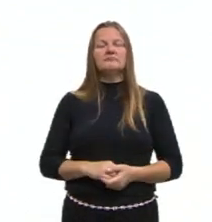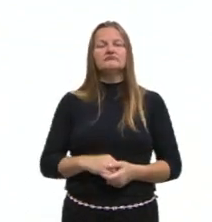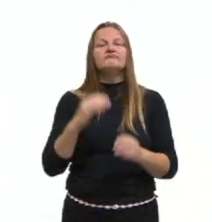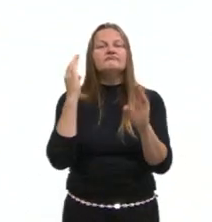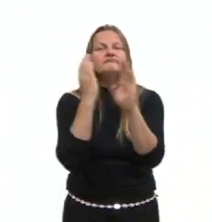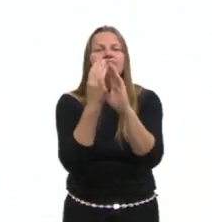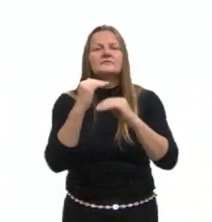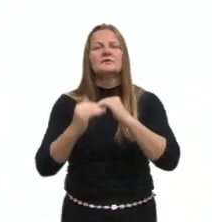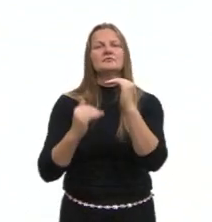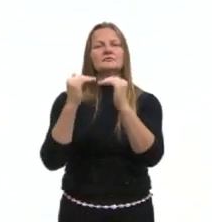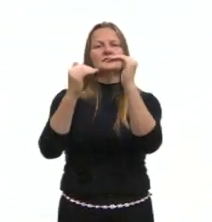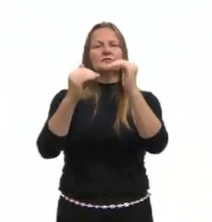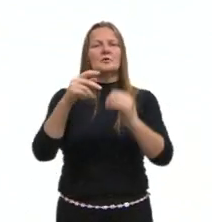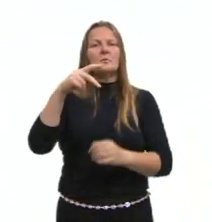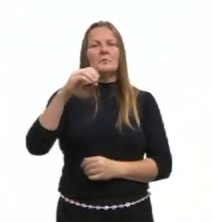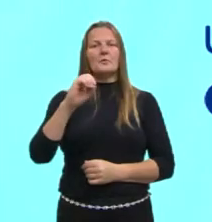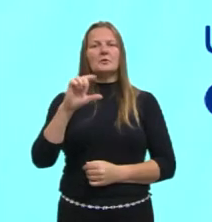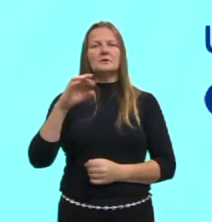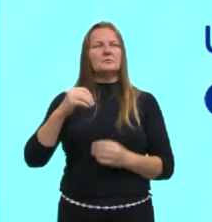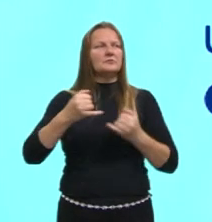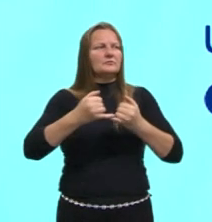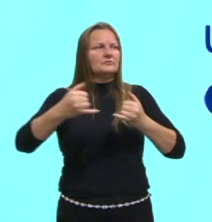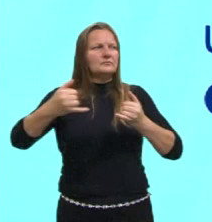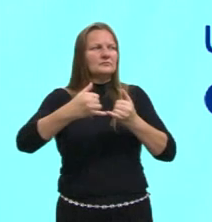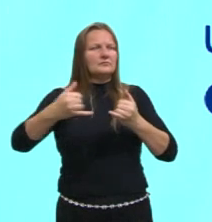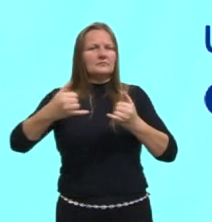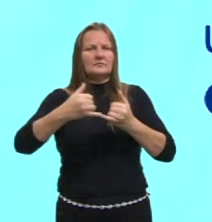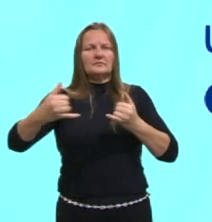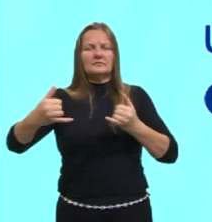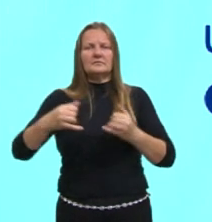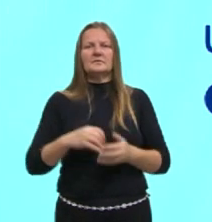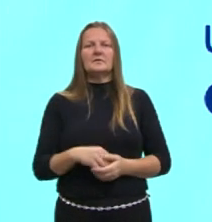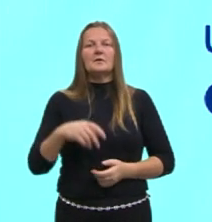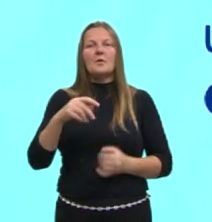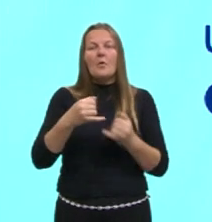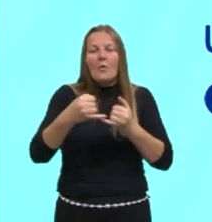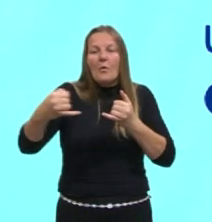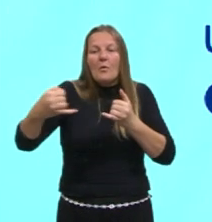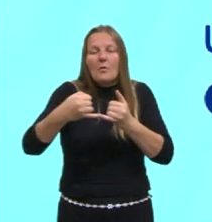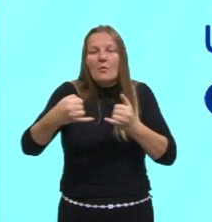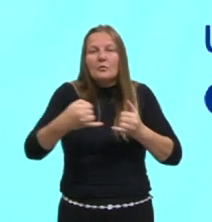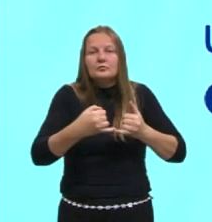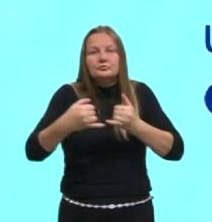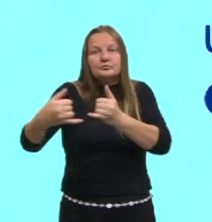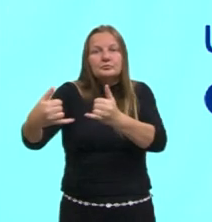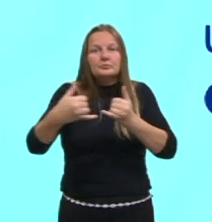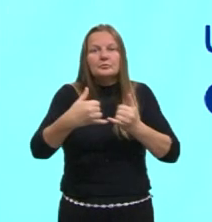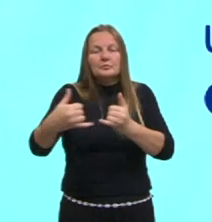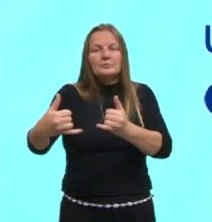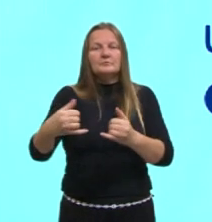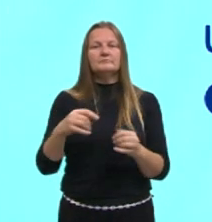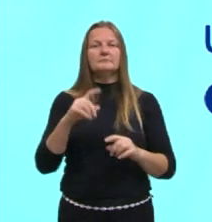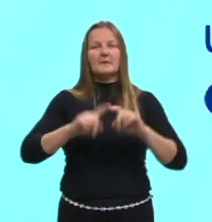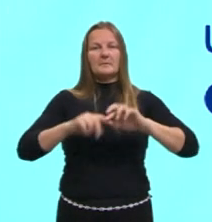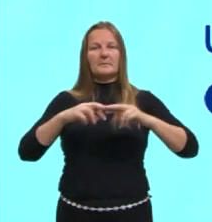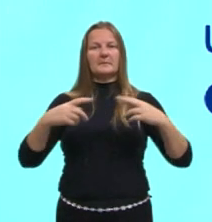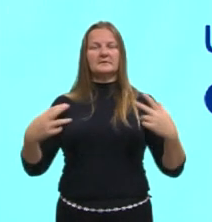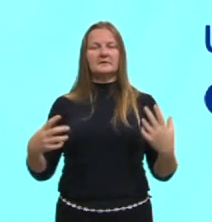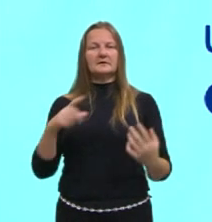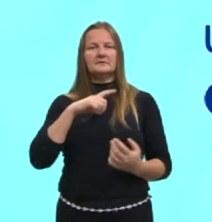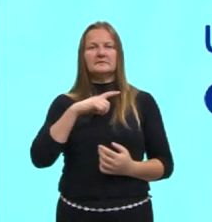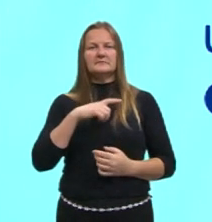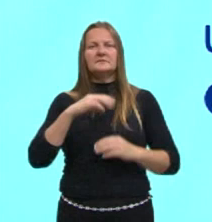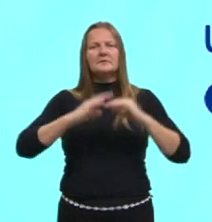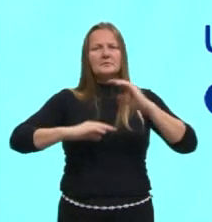ao desenvolvimento de polímeros Condutores olha que maravilha polímeros Condutores esses materiais eles têm Ampla